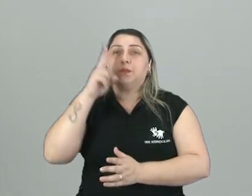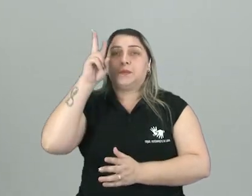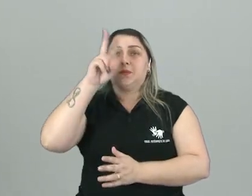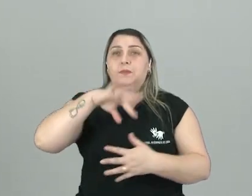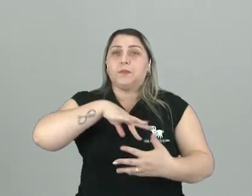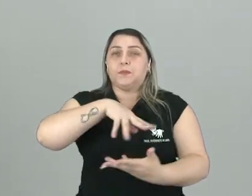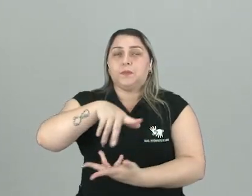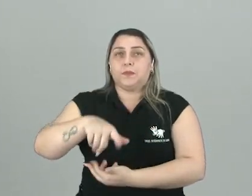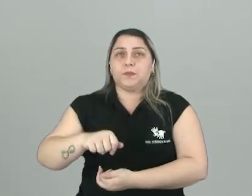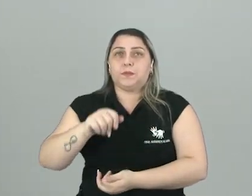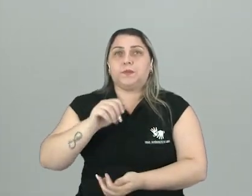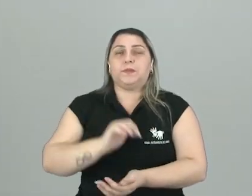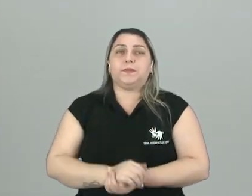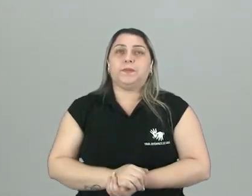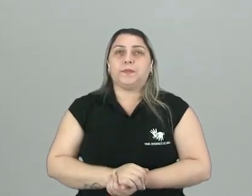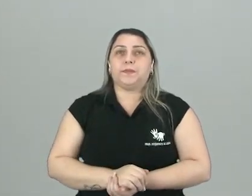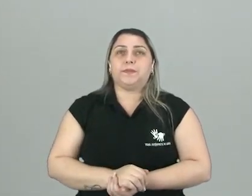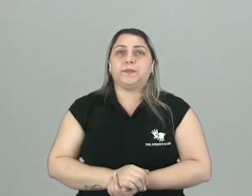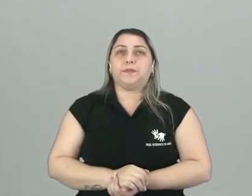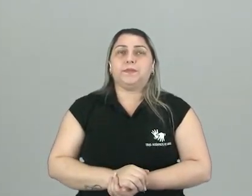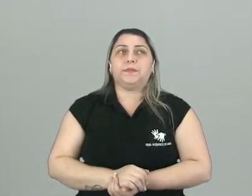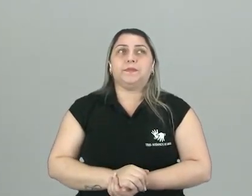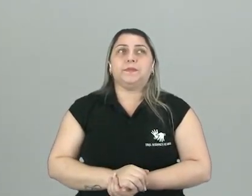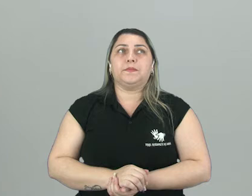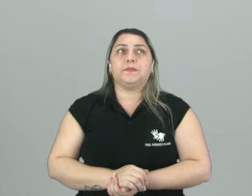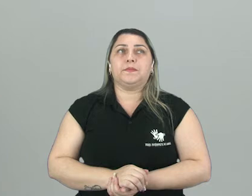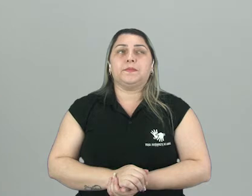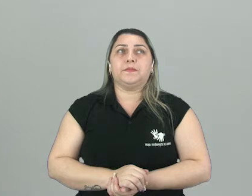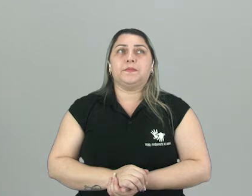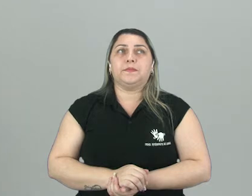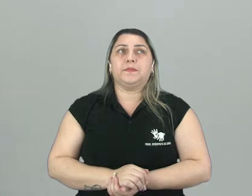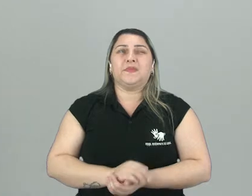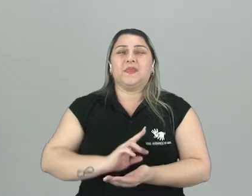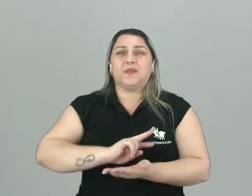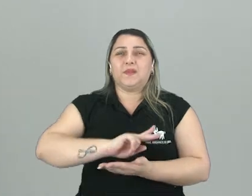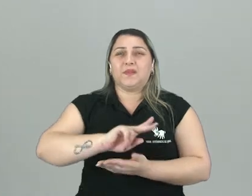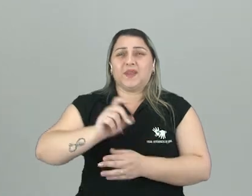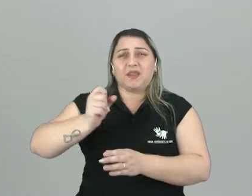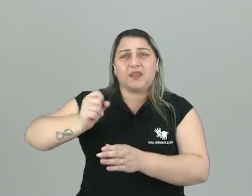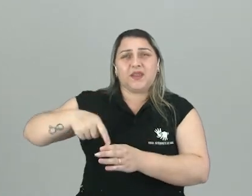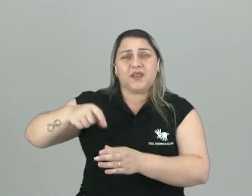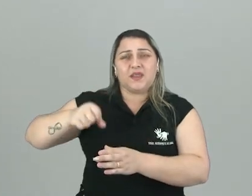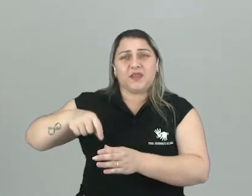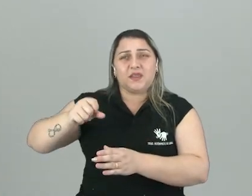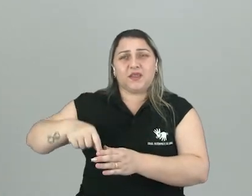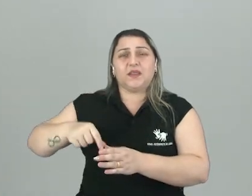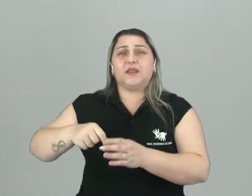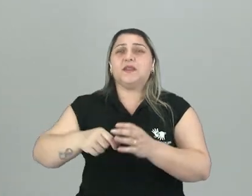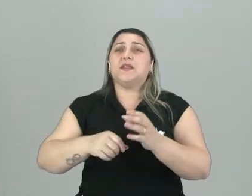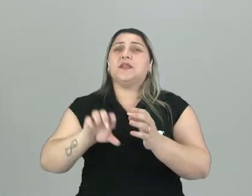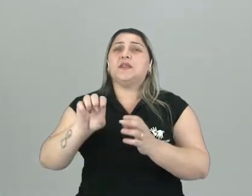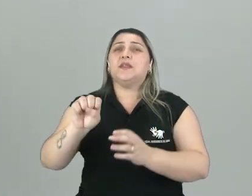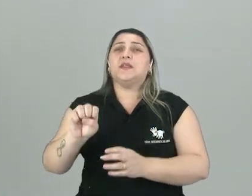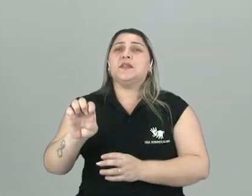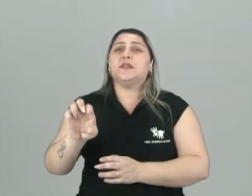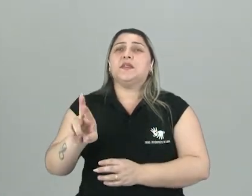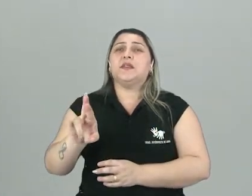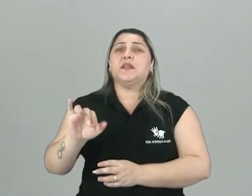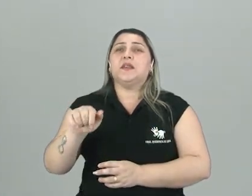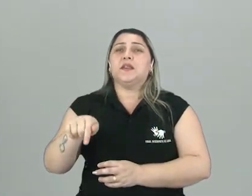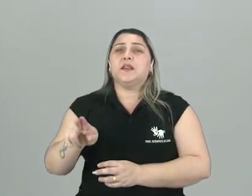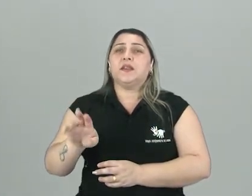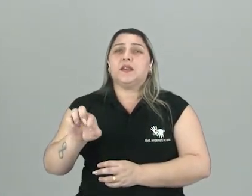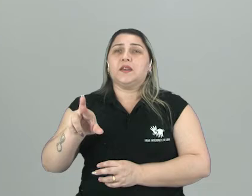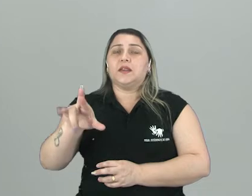mundial, certo? Que foi um cara que roubou milhares de sementes da seringueira e levou lá para a Malásia